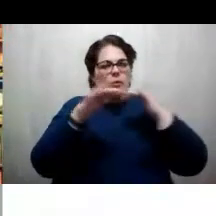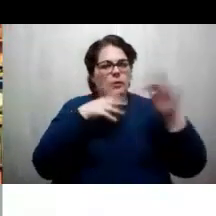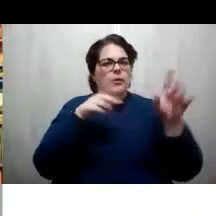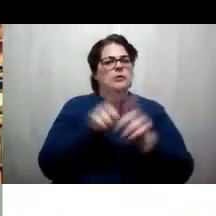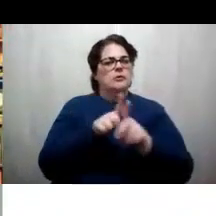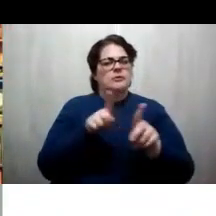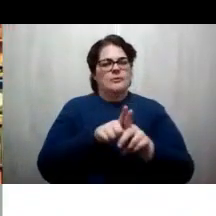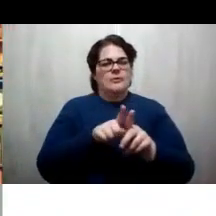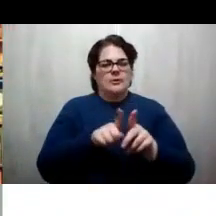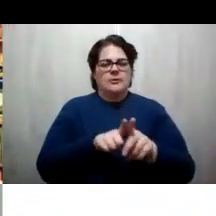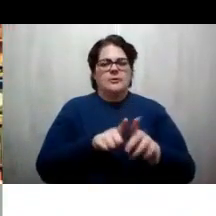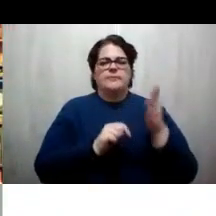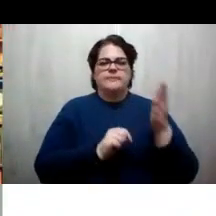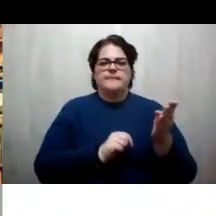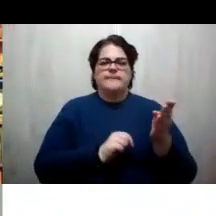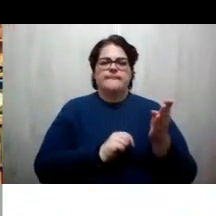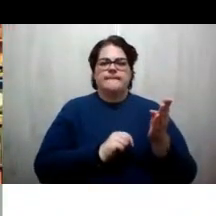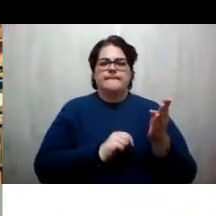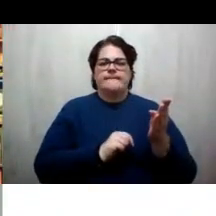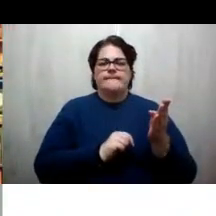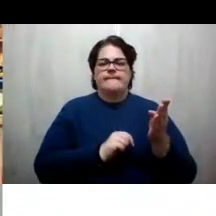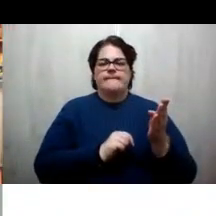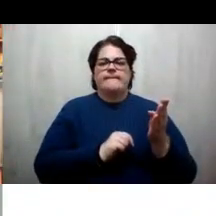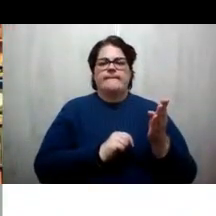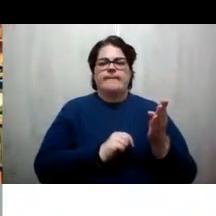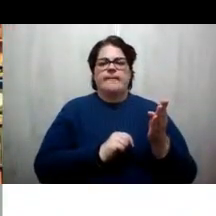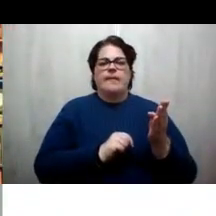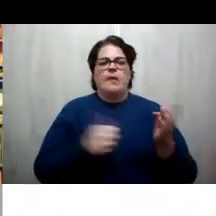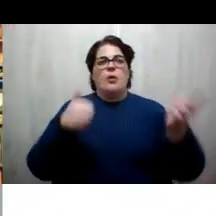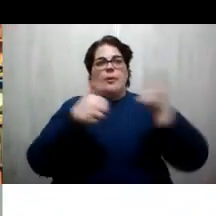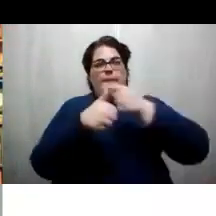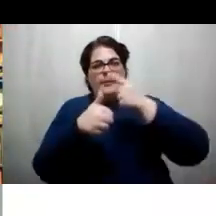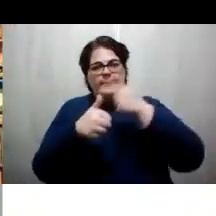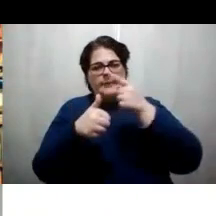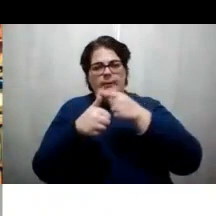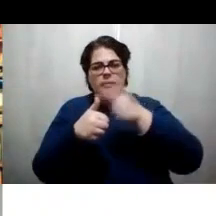a atenção. Então, a gente faz primeiro